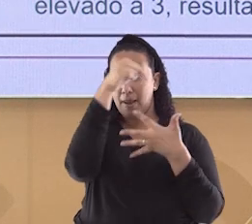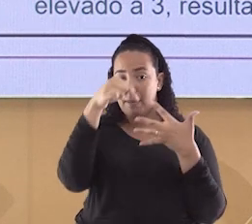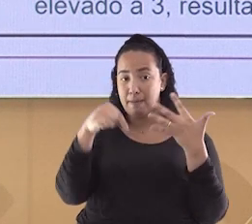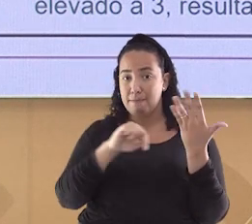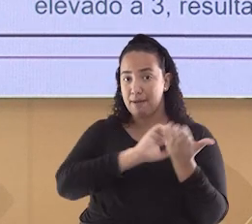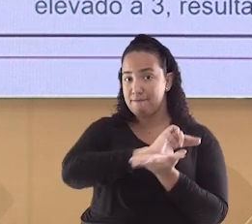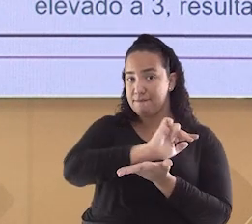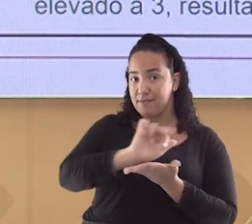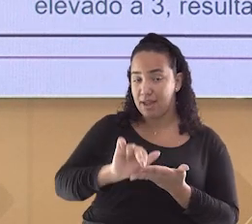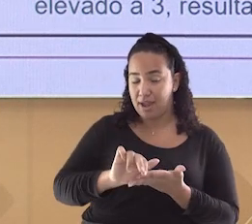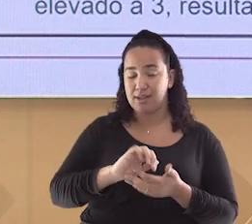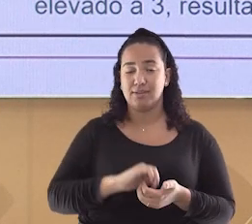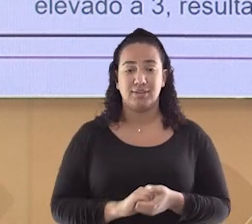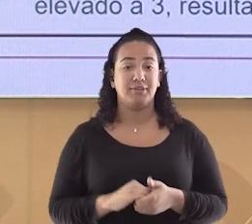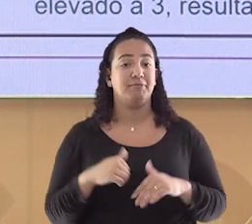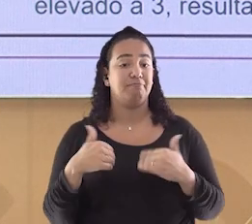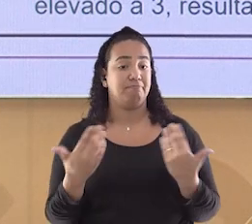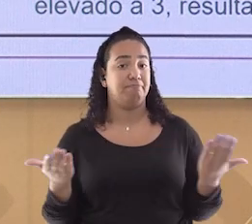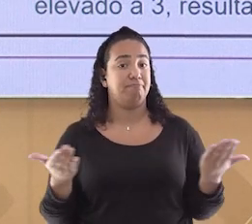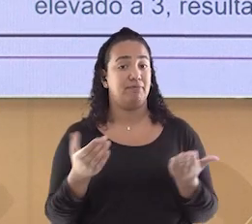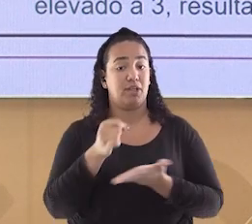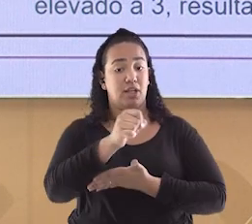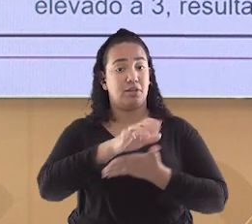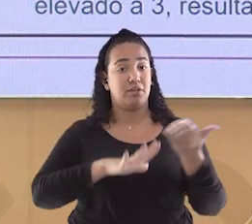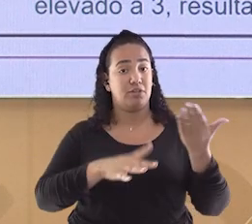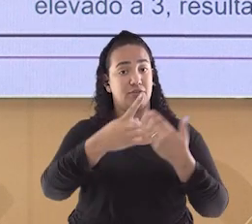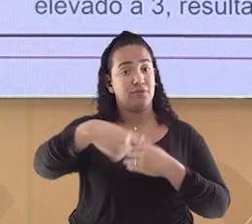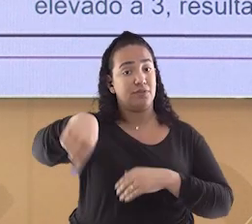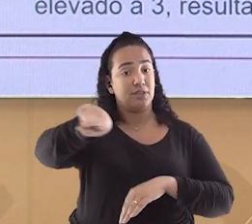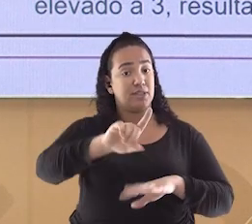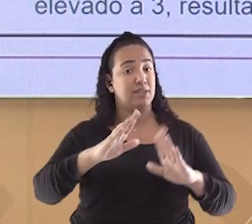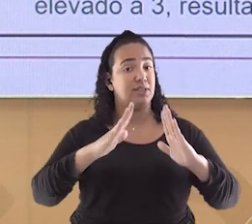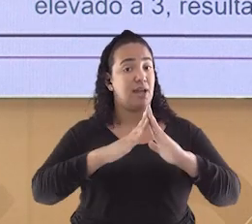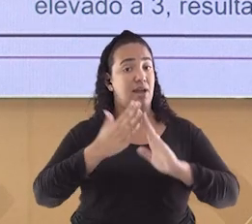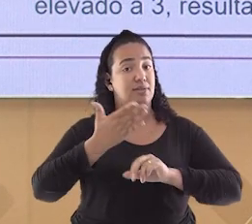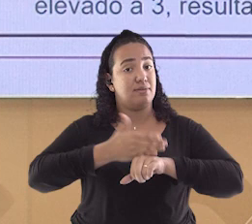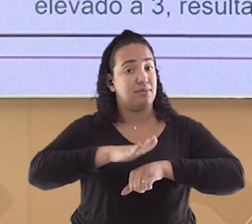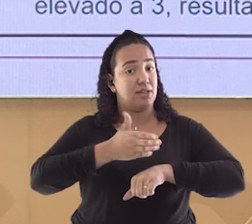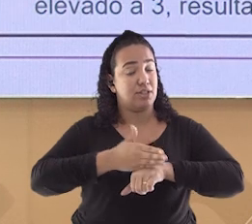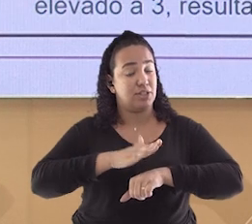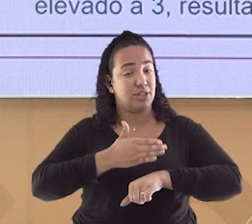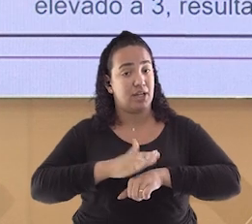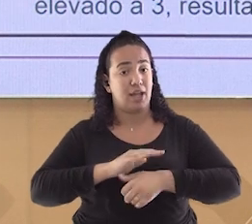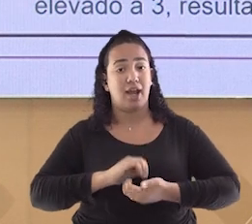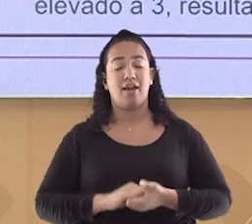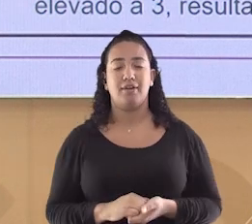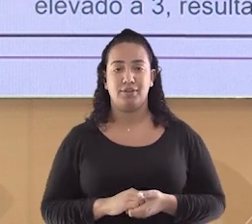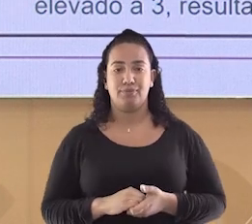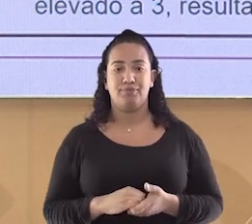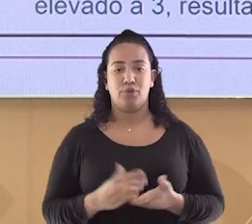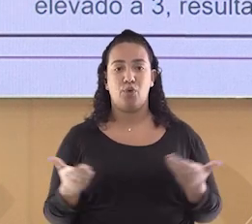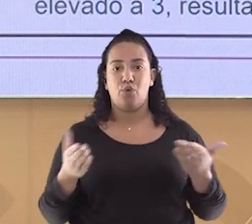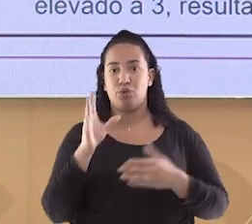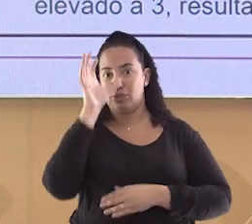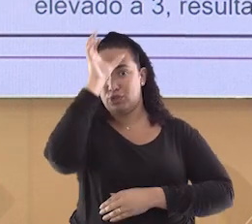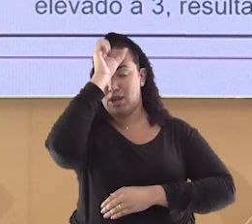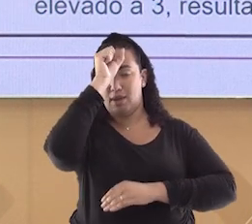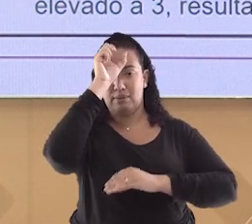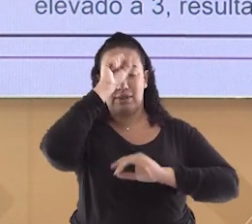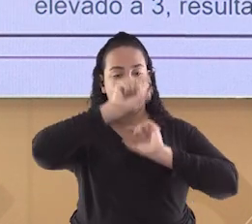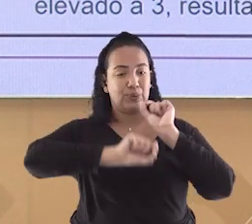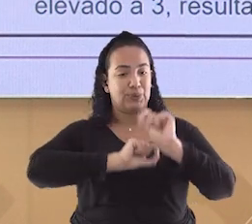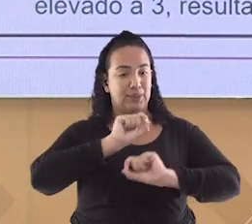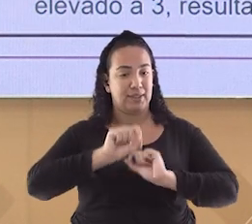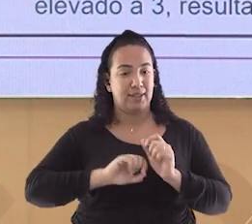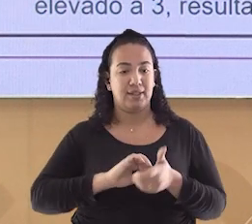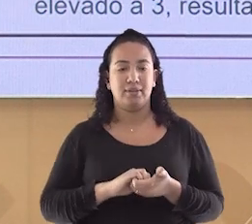muita coisa na aula de hoje, não é mesmo? Que tal agora uma atividade para você praticar aí na sua casa tudo que você